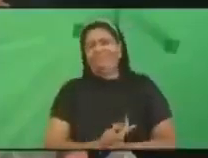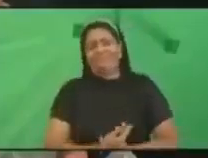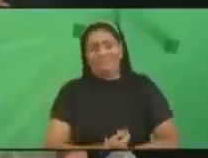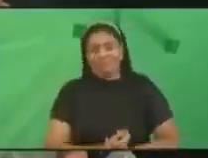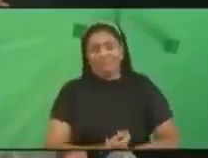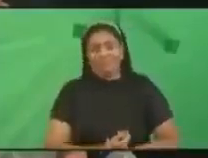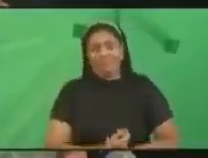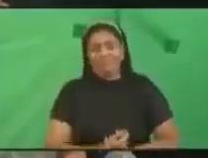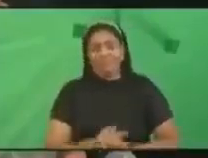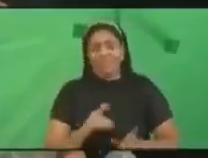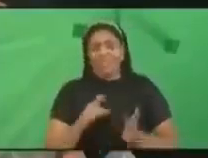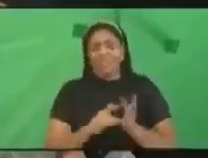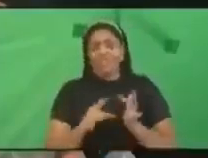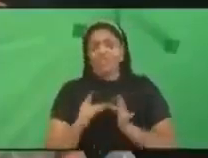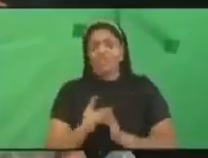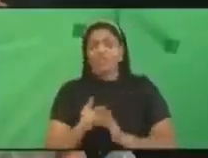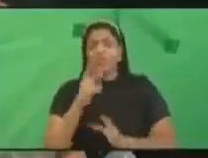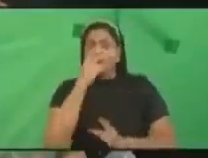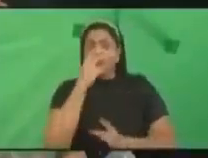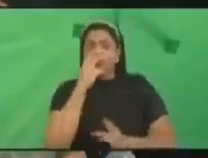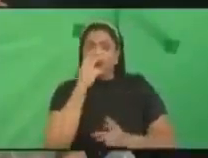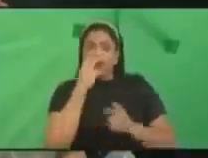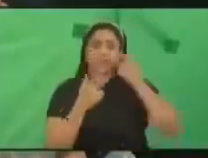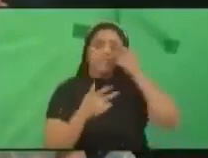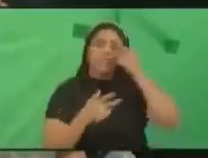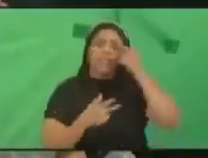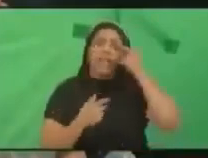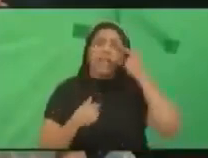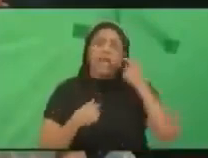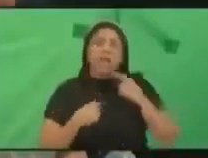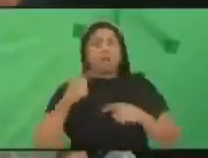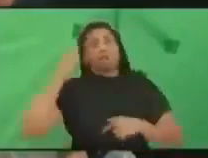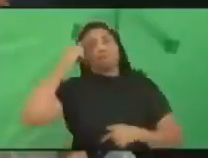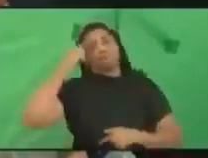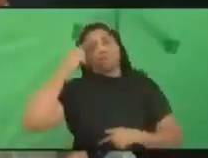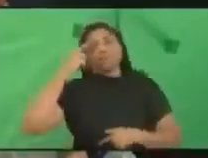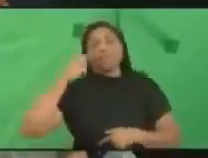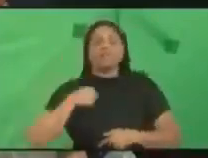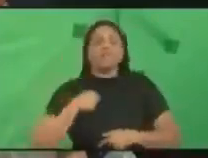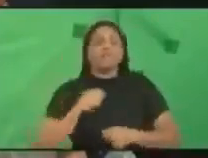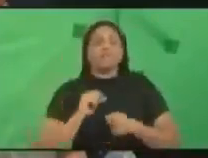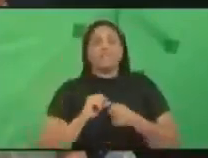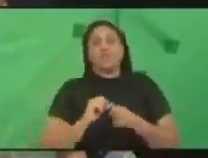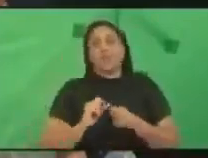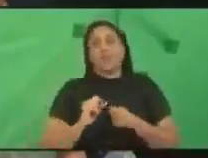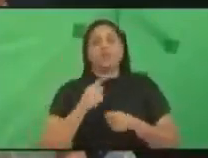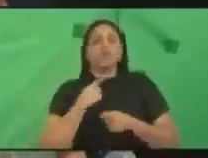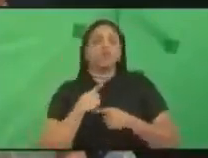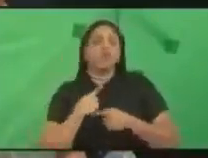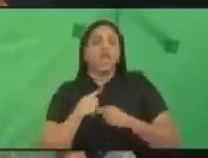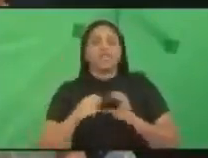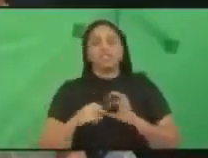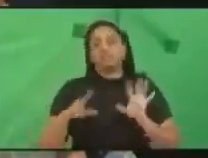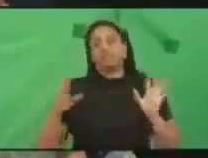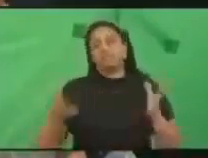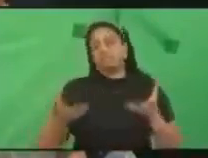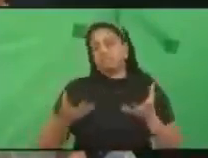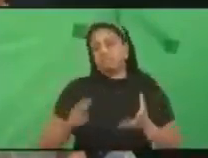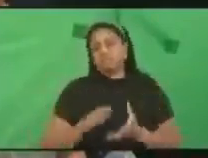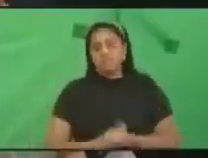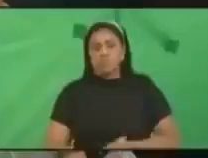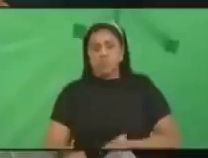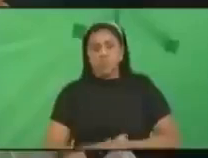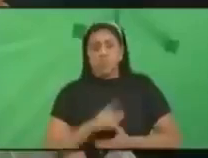O Cristo se tornando pretexto, você faz o que você quer. Você mata.